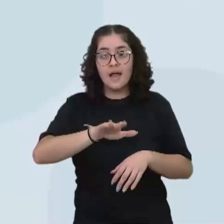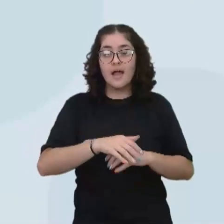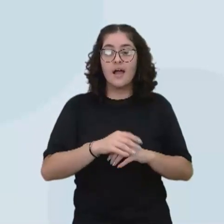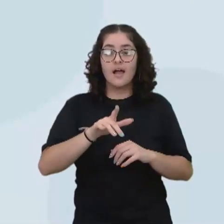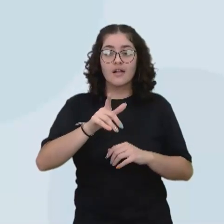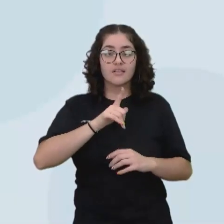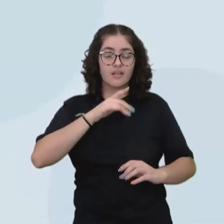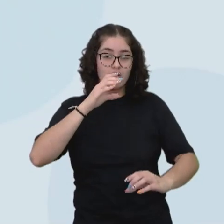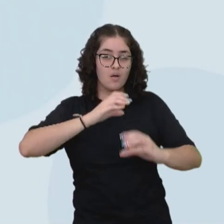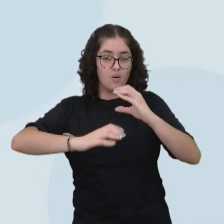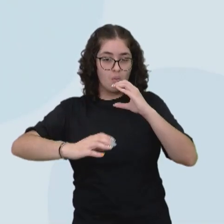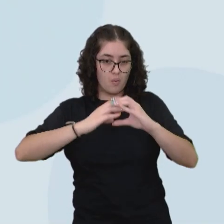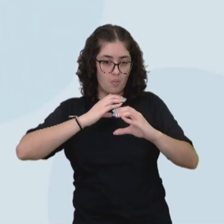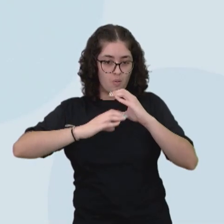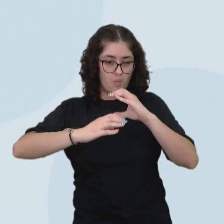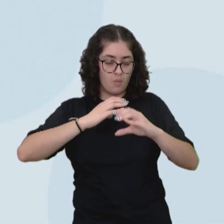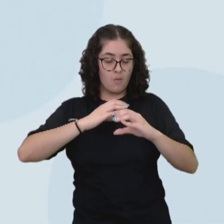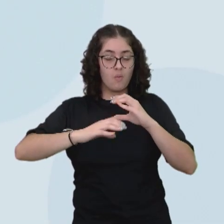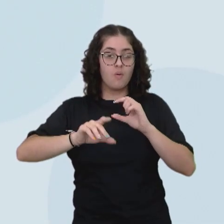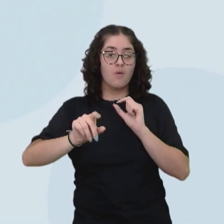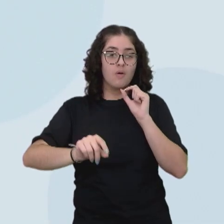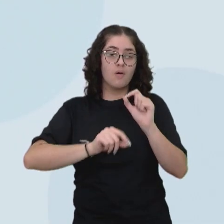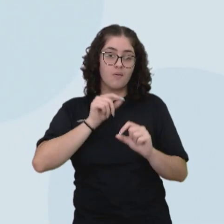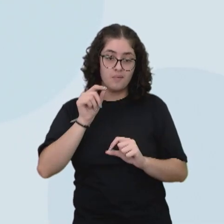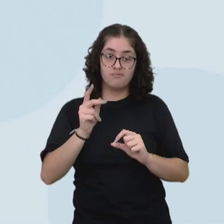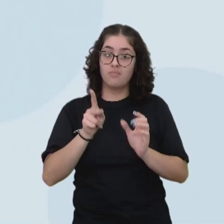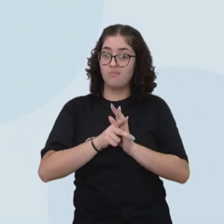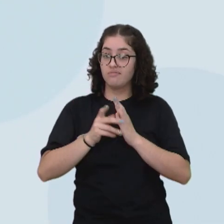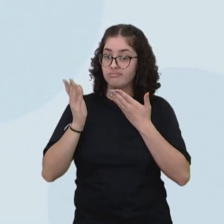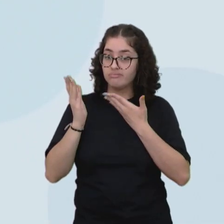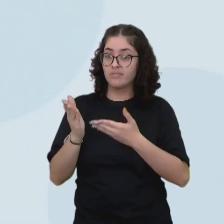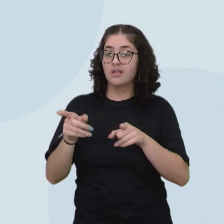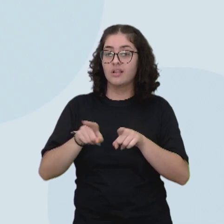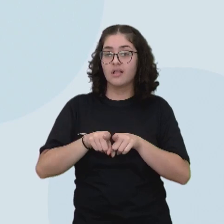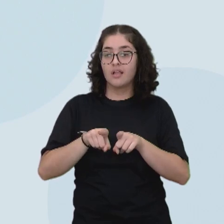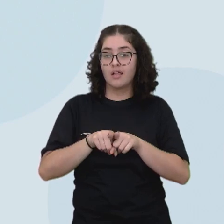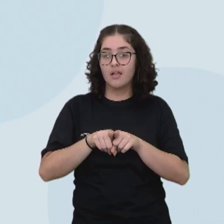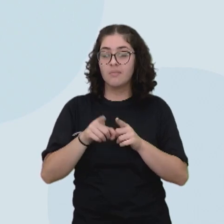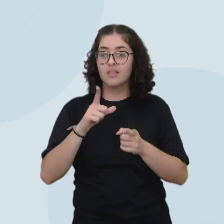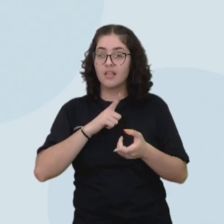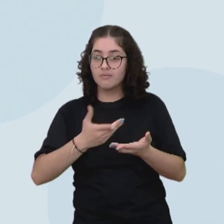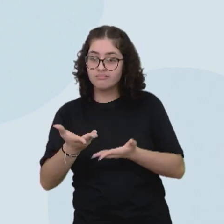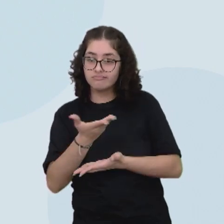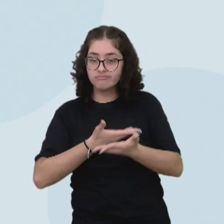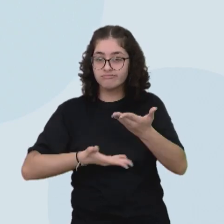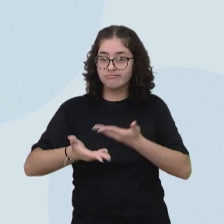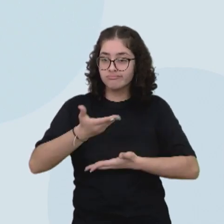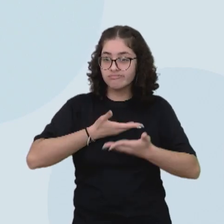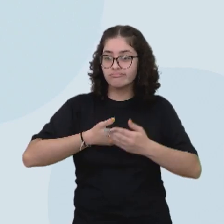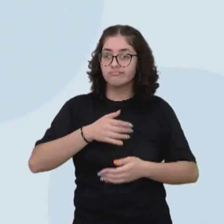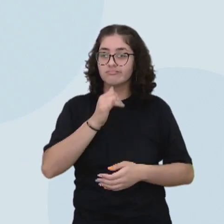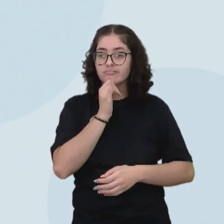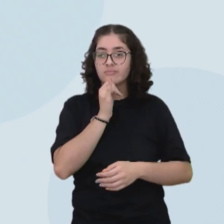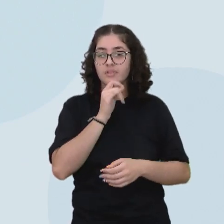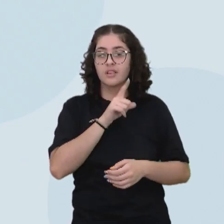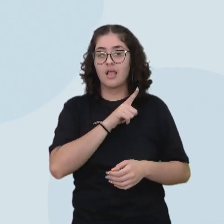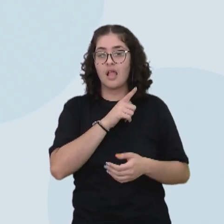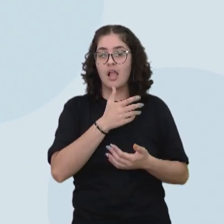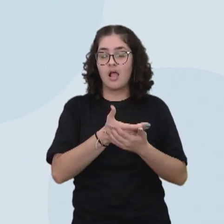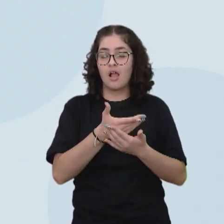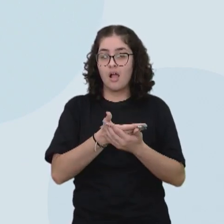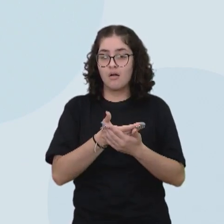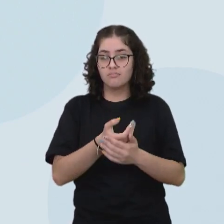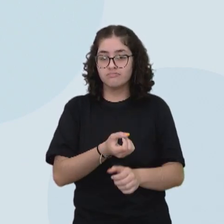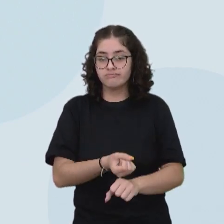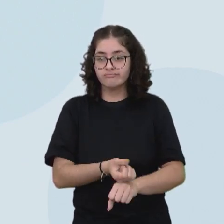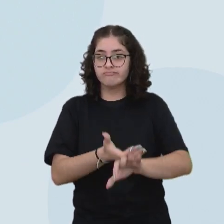comunicação de transmissão quanto de compartilhamento. que é, por exemplo, quando a gente tem as aulas ao vivo com